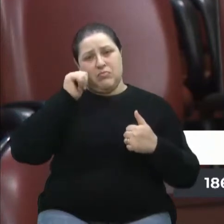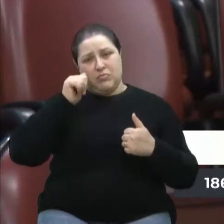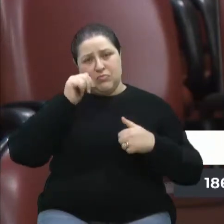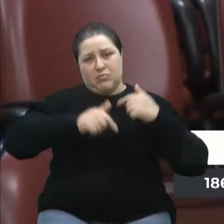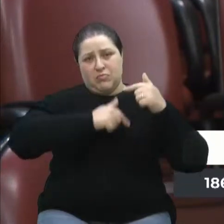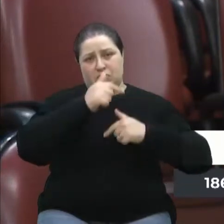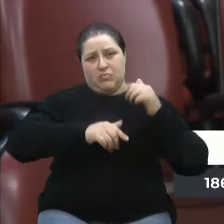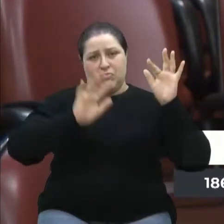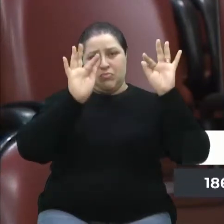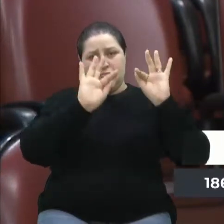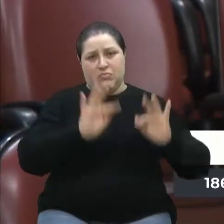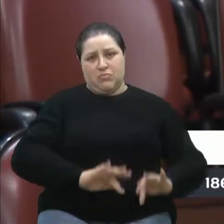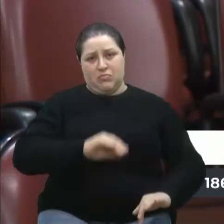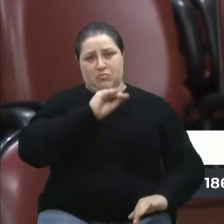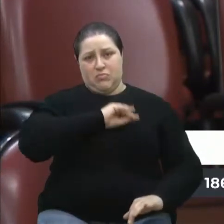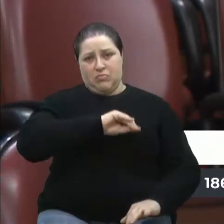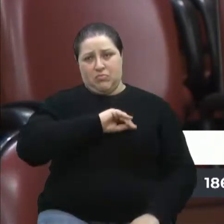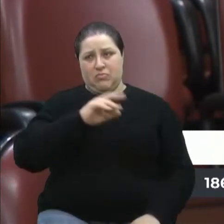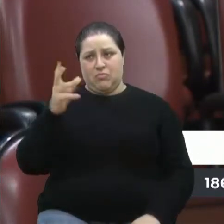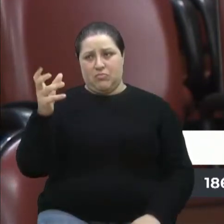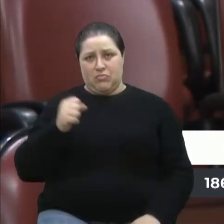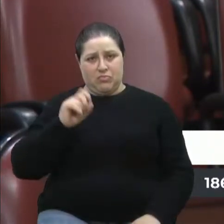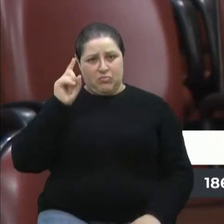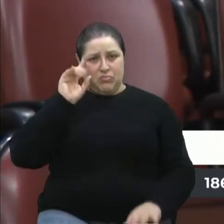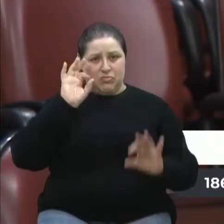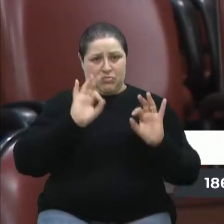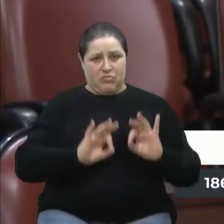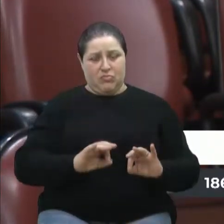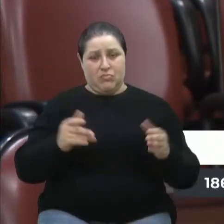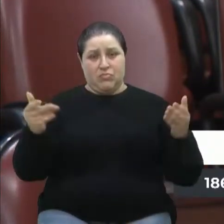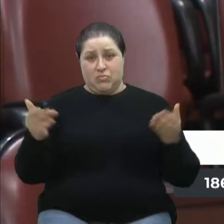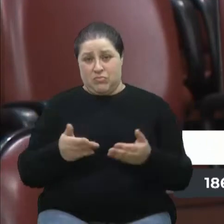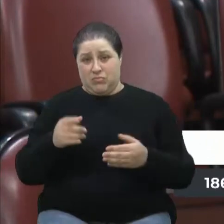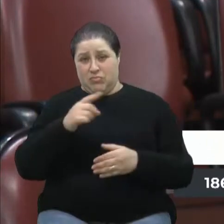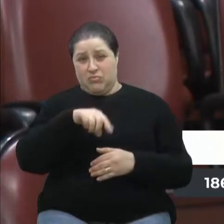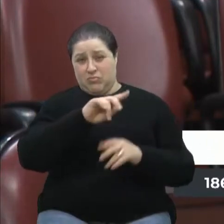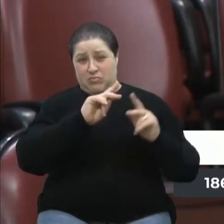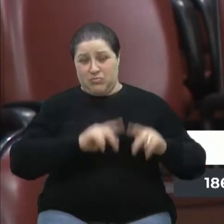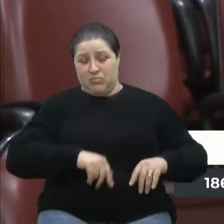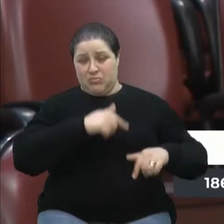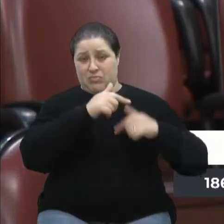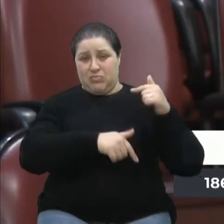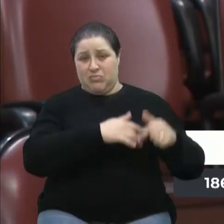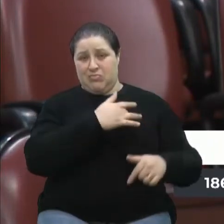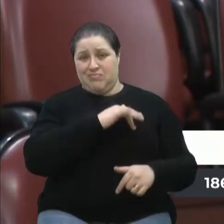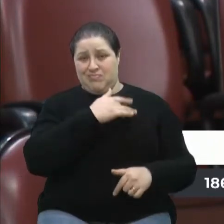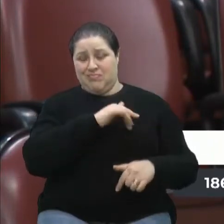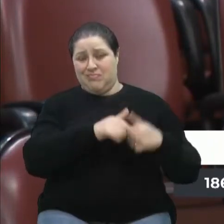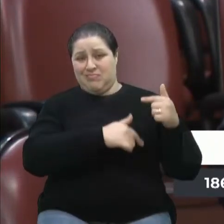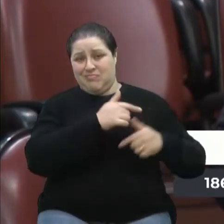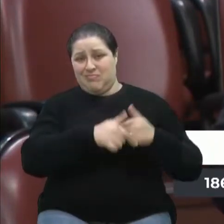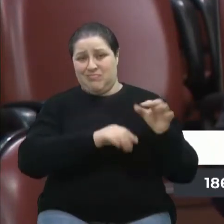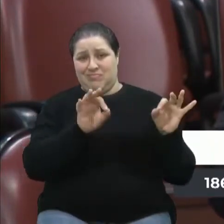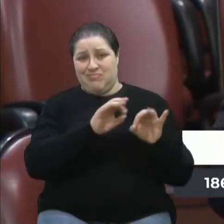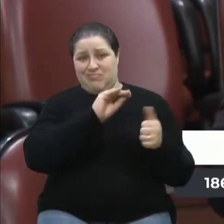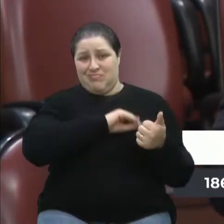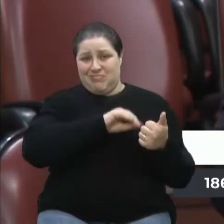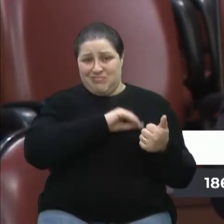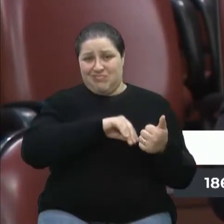receber o seu salário em dia hoje hoje a situação que essas Coitada estão trabalhando sem receber o salário